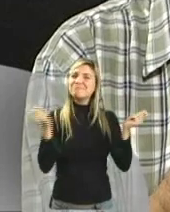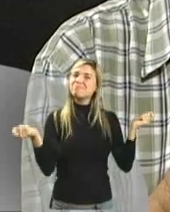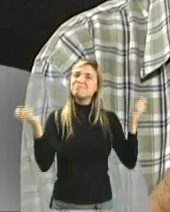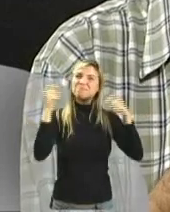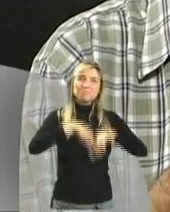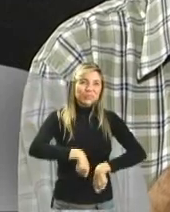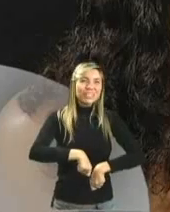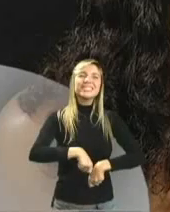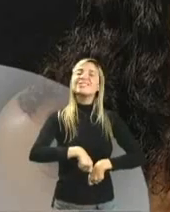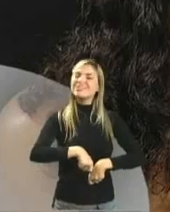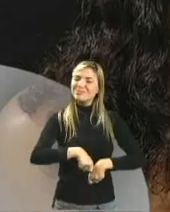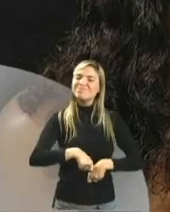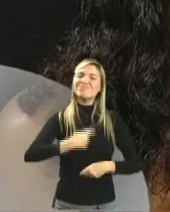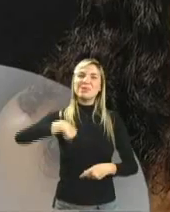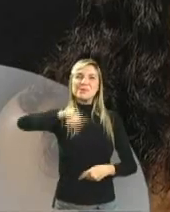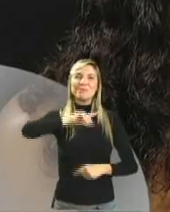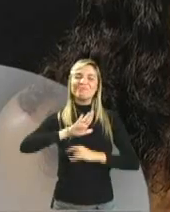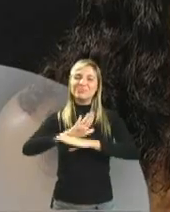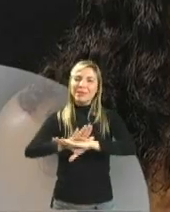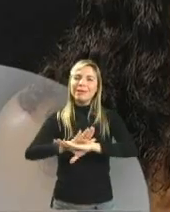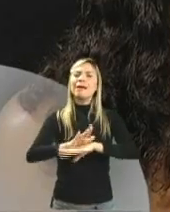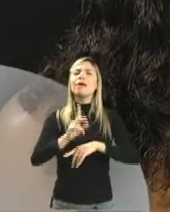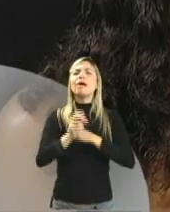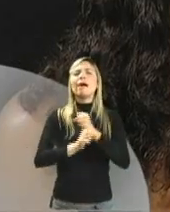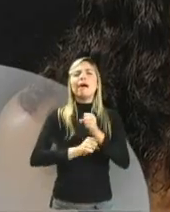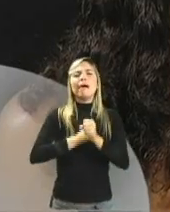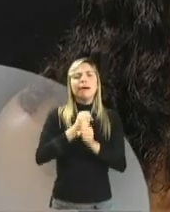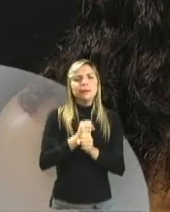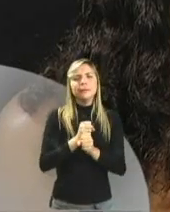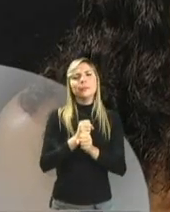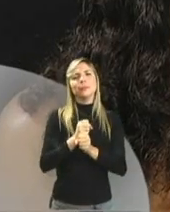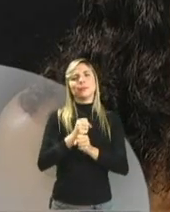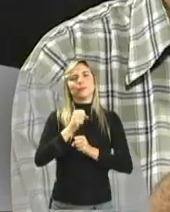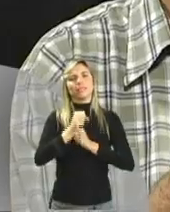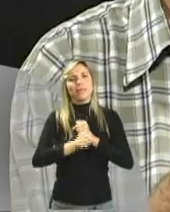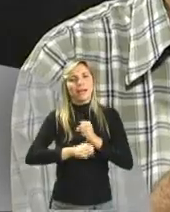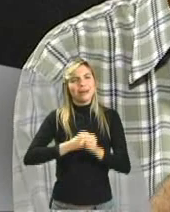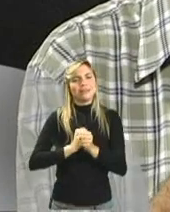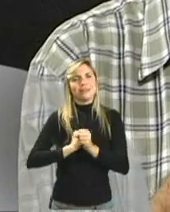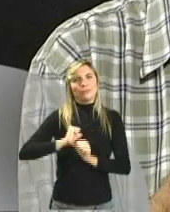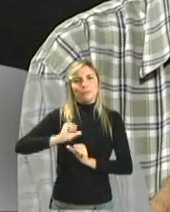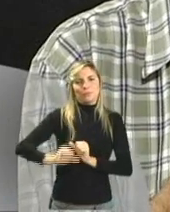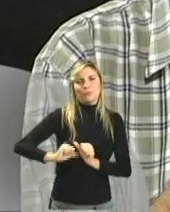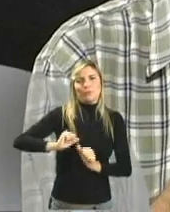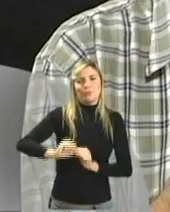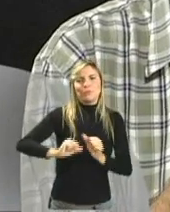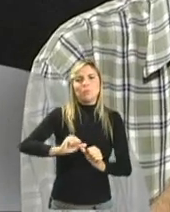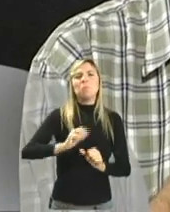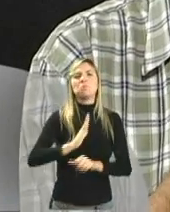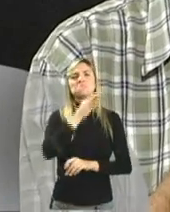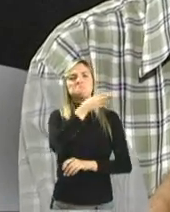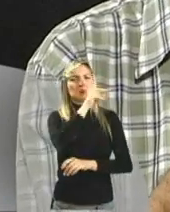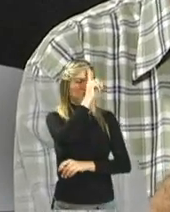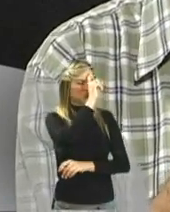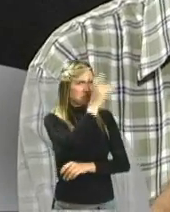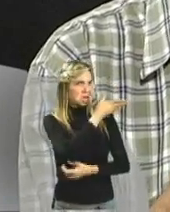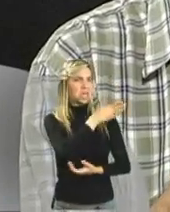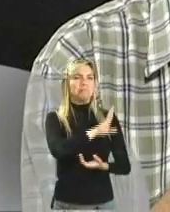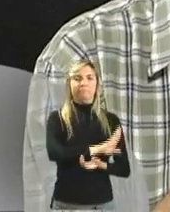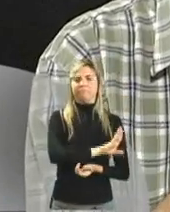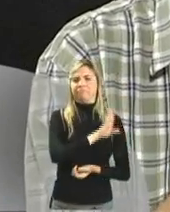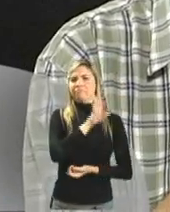discutidos ao longo do tempo. Então, cada ano nós focamos um ponto. Trabalhamos a atenção